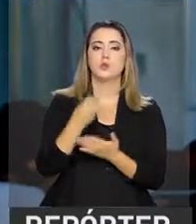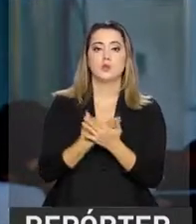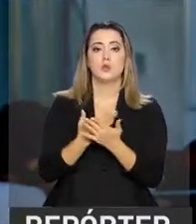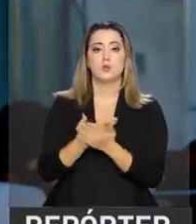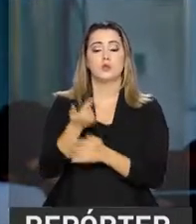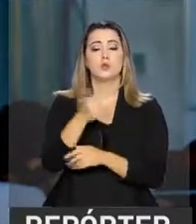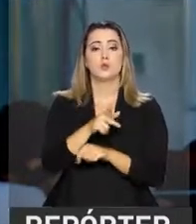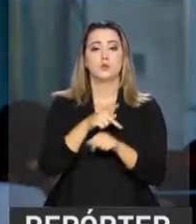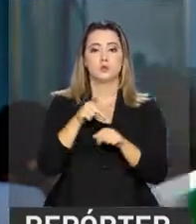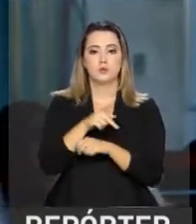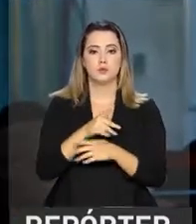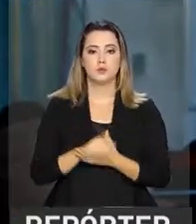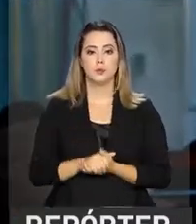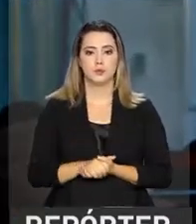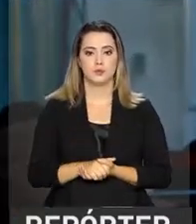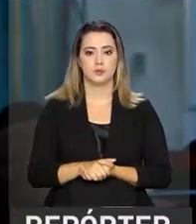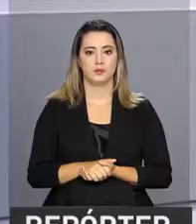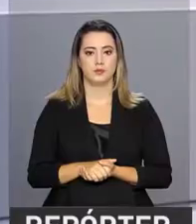boa